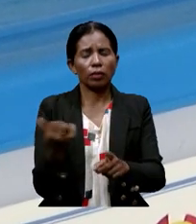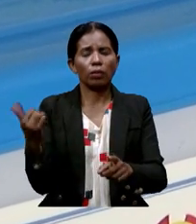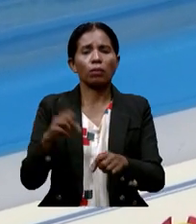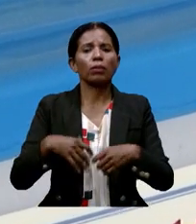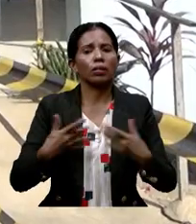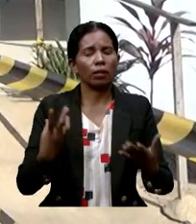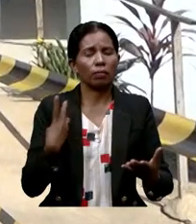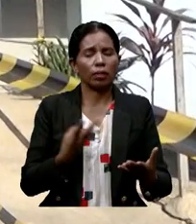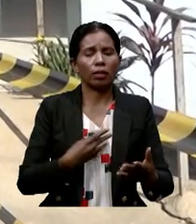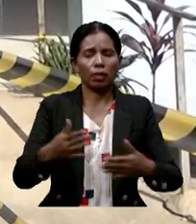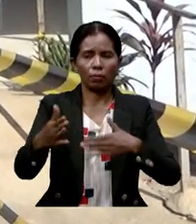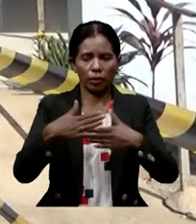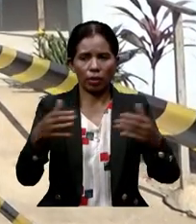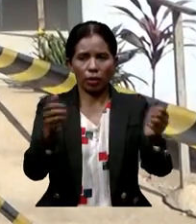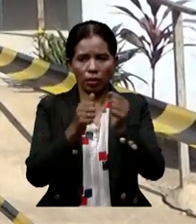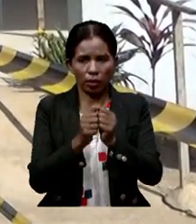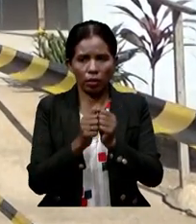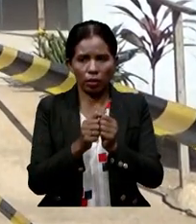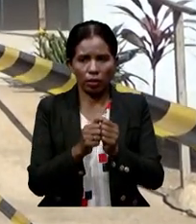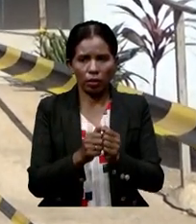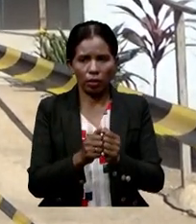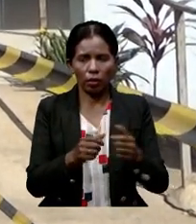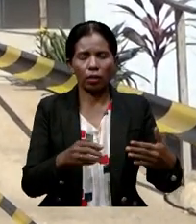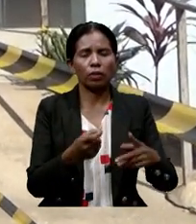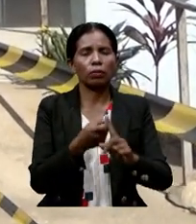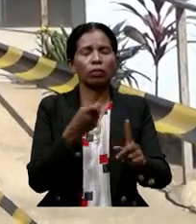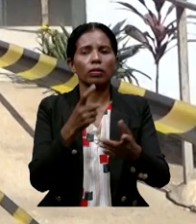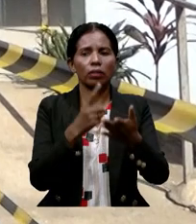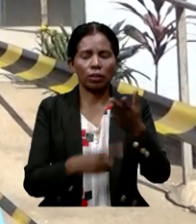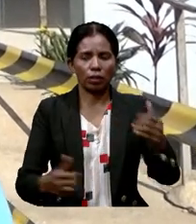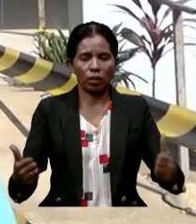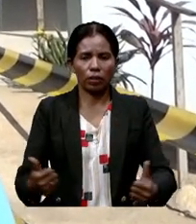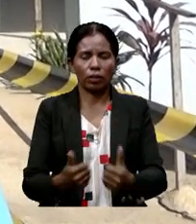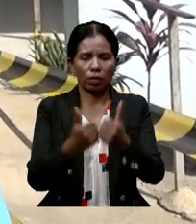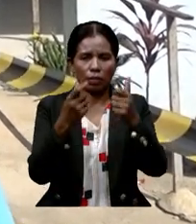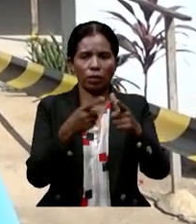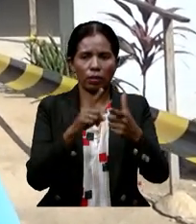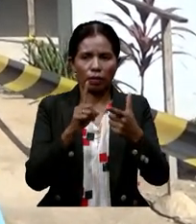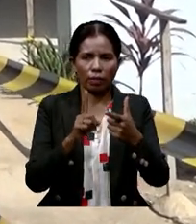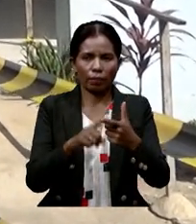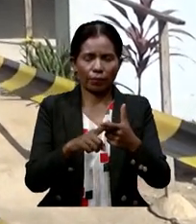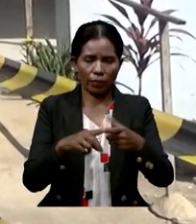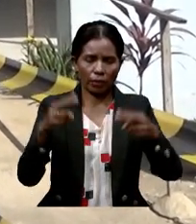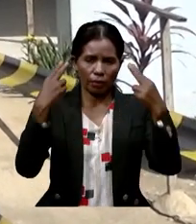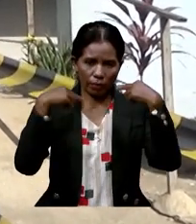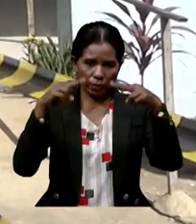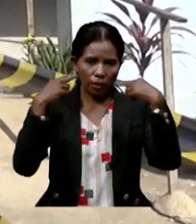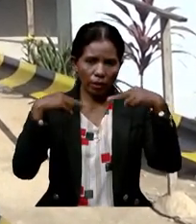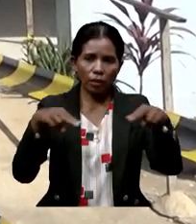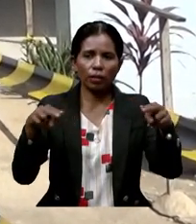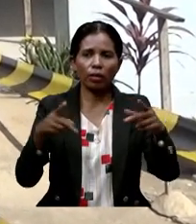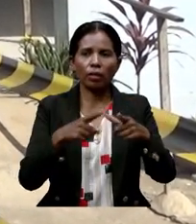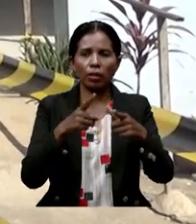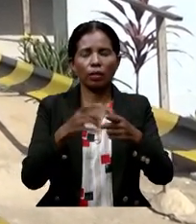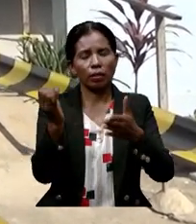atubela, agbesi kamba malu, liuxi sai, esport, banda música,